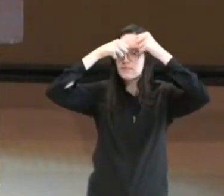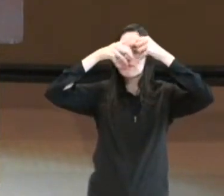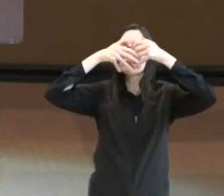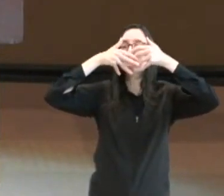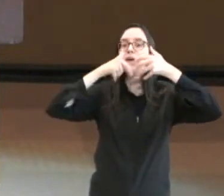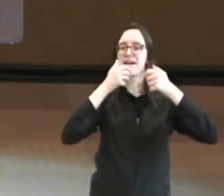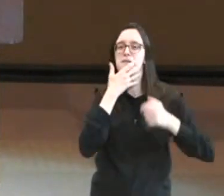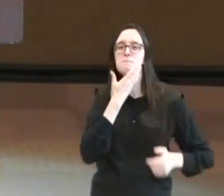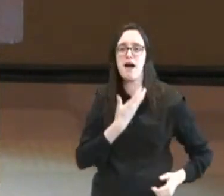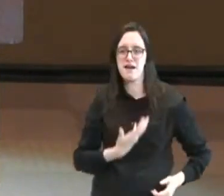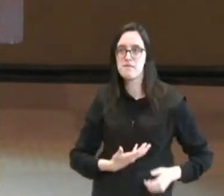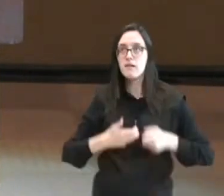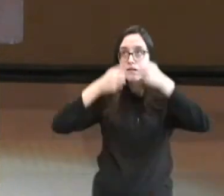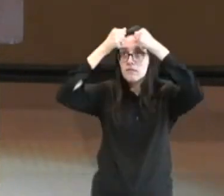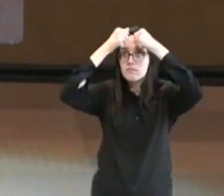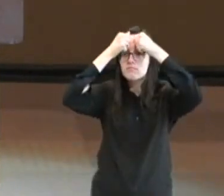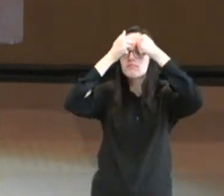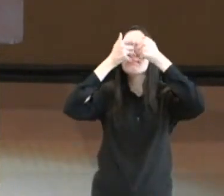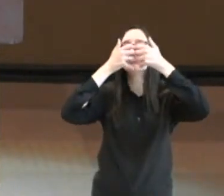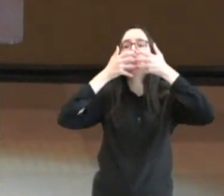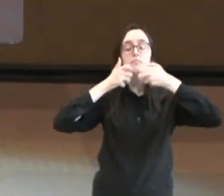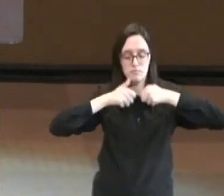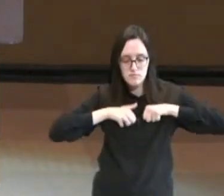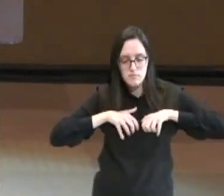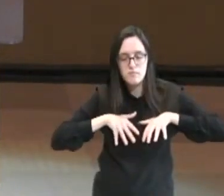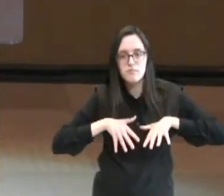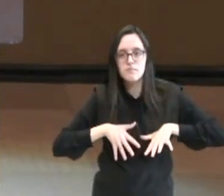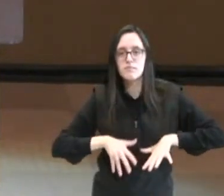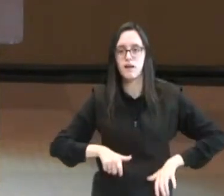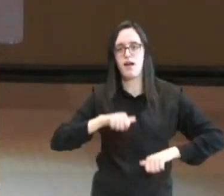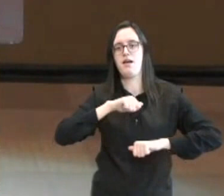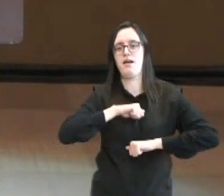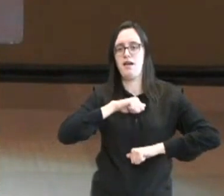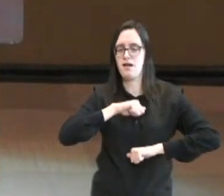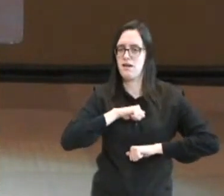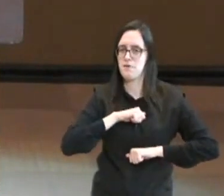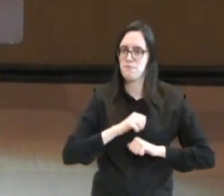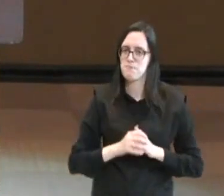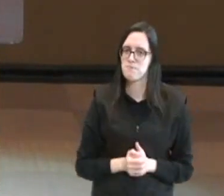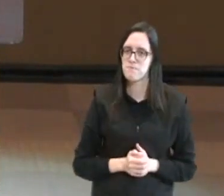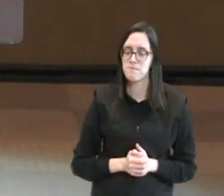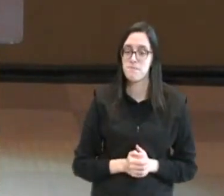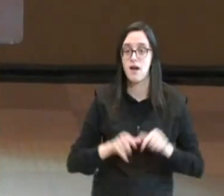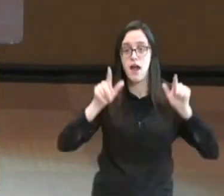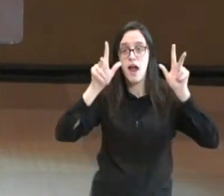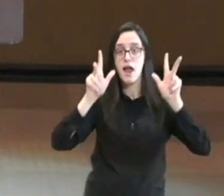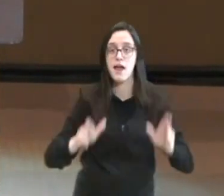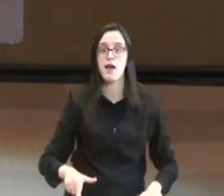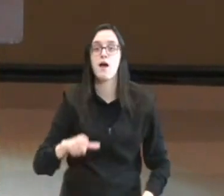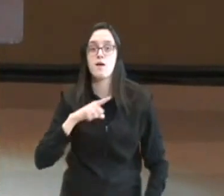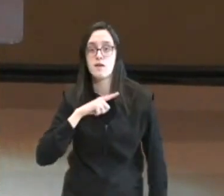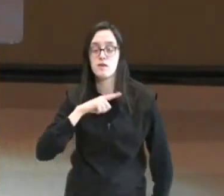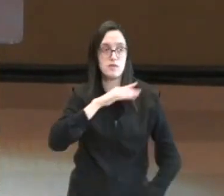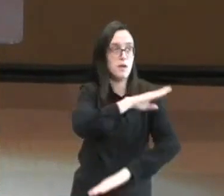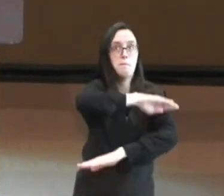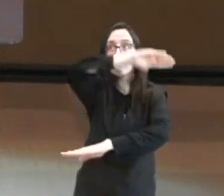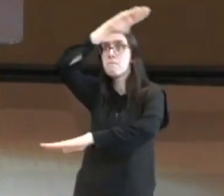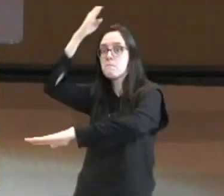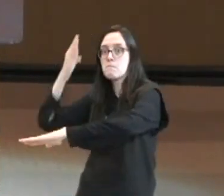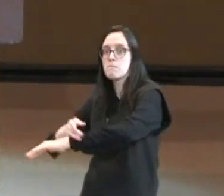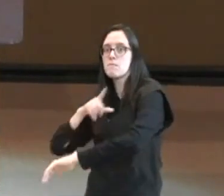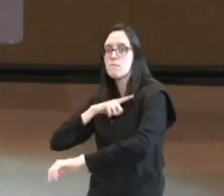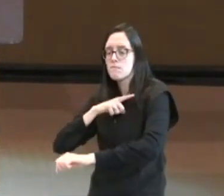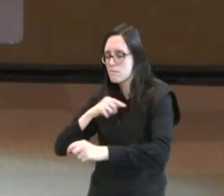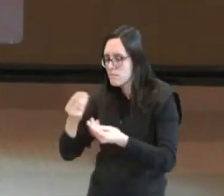a barba e as vestes de Arão. É como orvalho de Hermon e como óleo